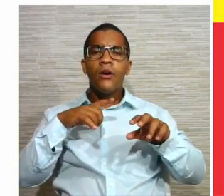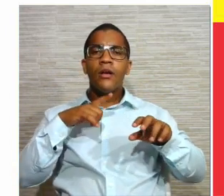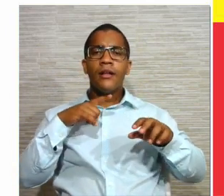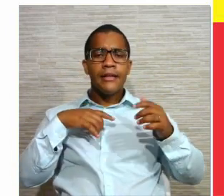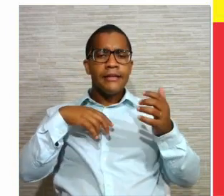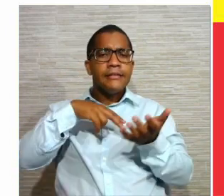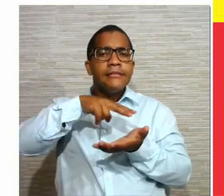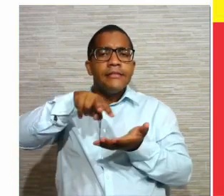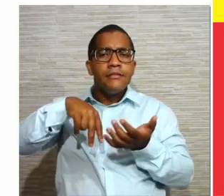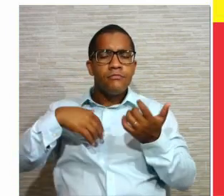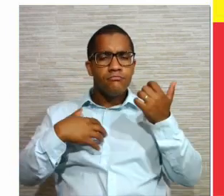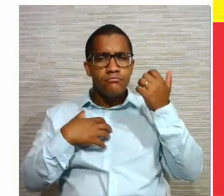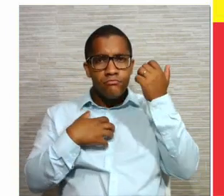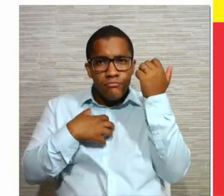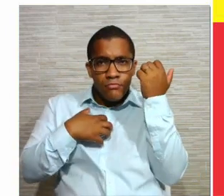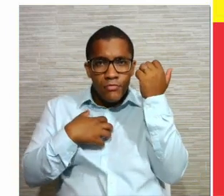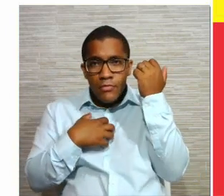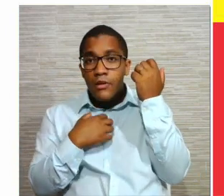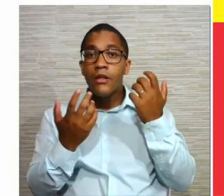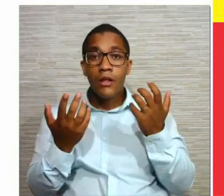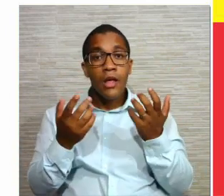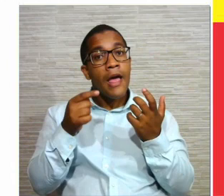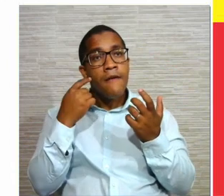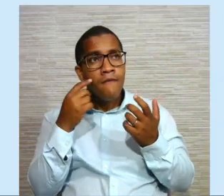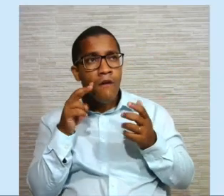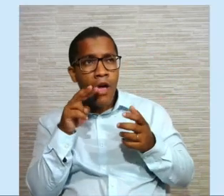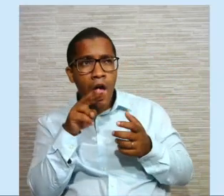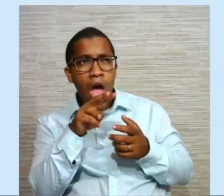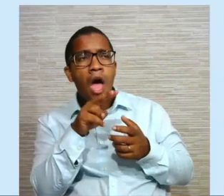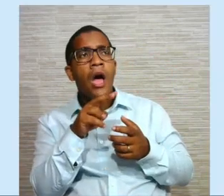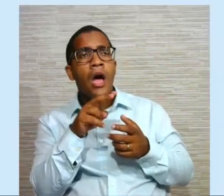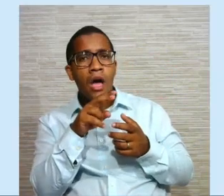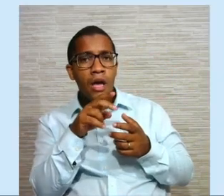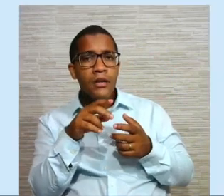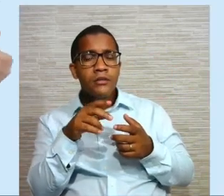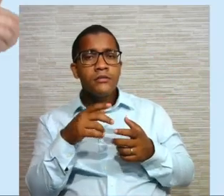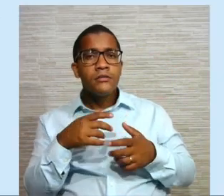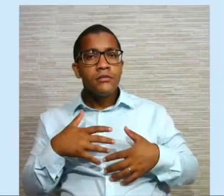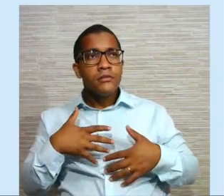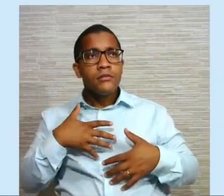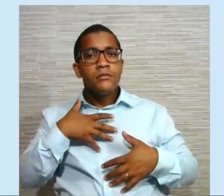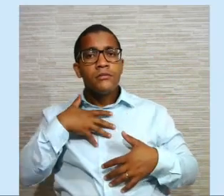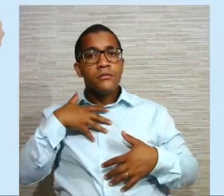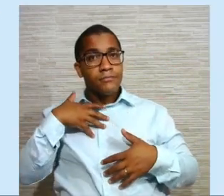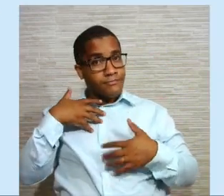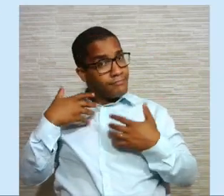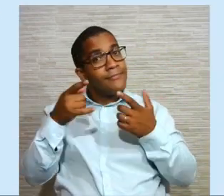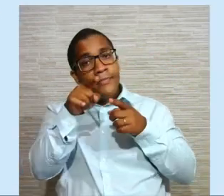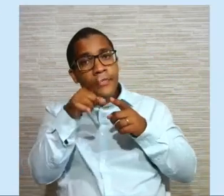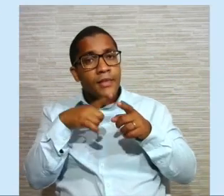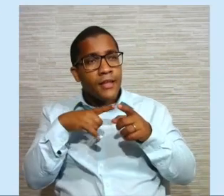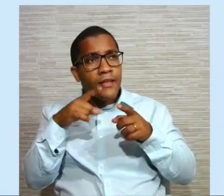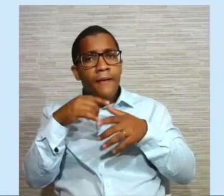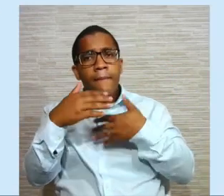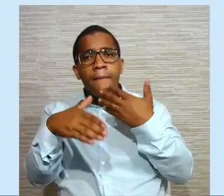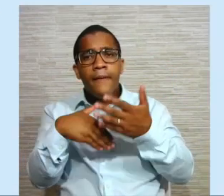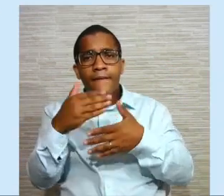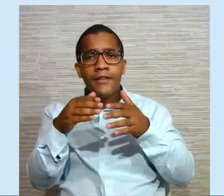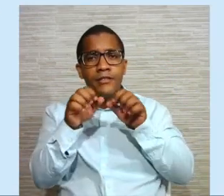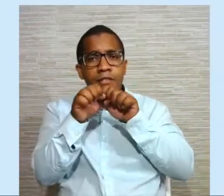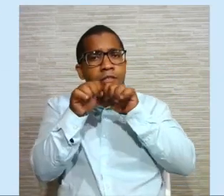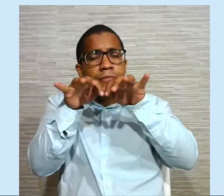dança sensual dos afro-americanos que influenciou muito e chegou e se popularizou em todos os Estados